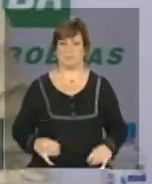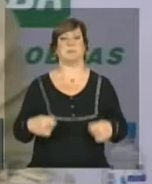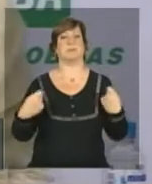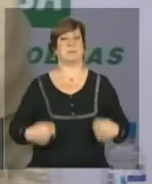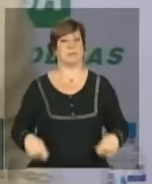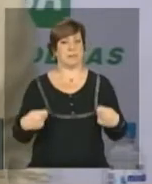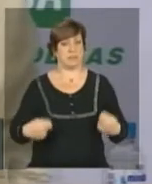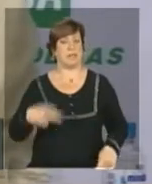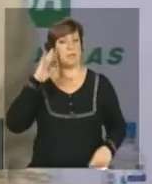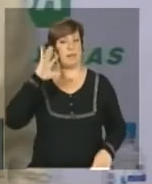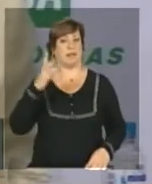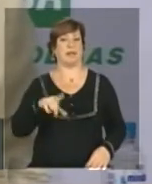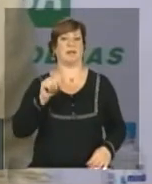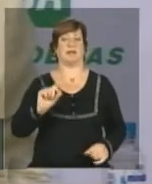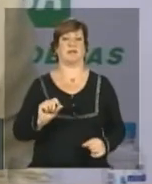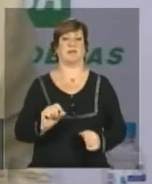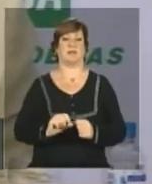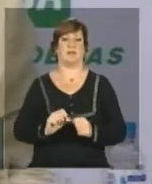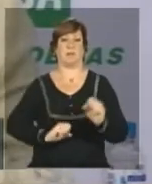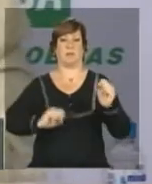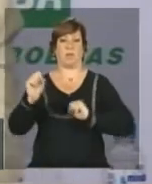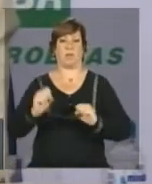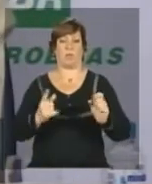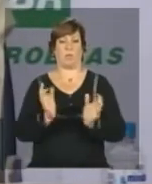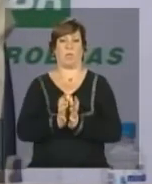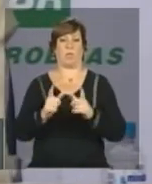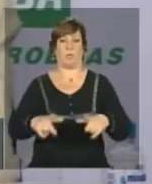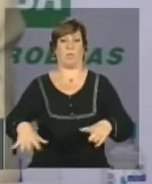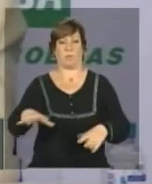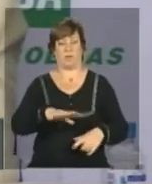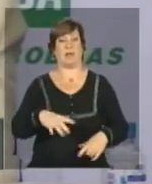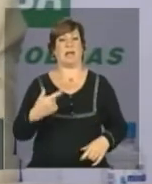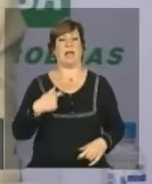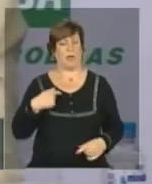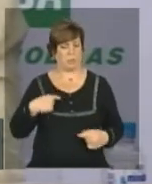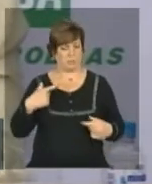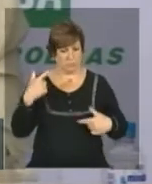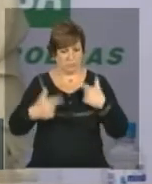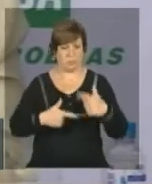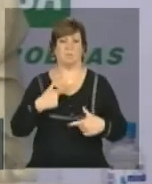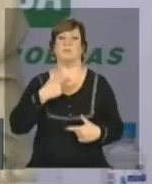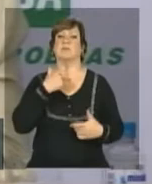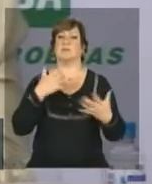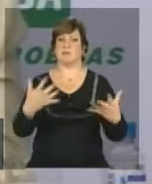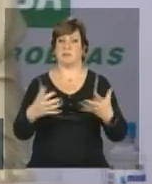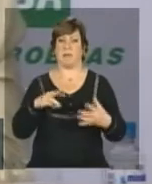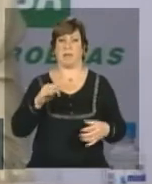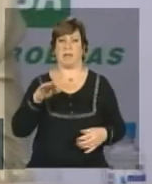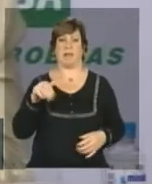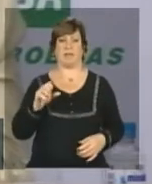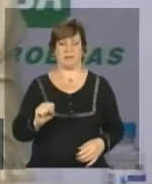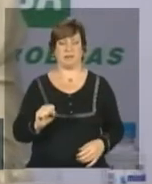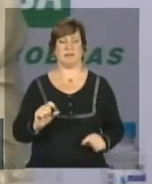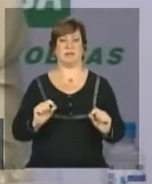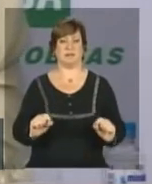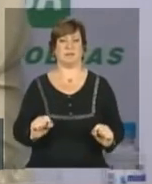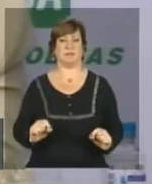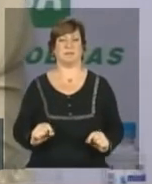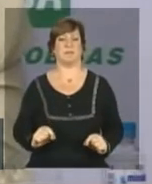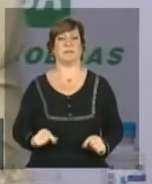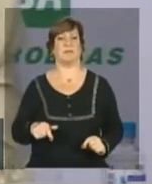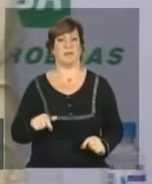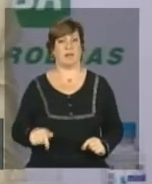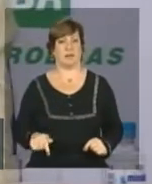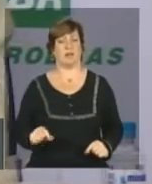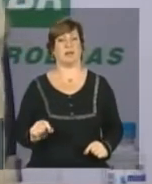para que se defina a entrada de produção de um campo. Então, a minha perseguição por metas não abandona, ela